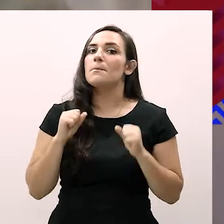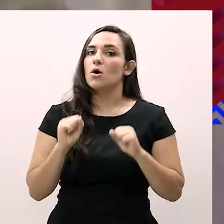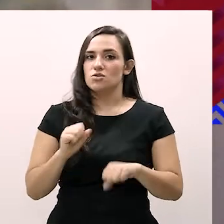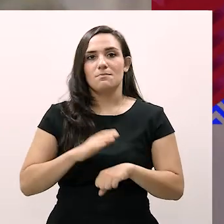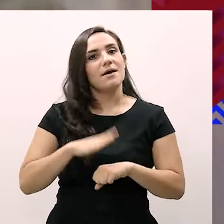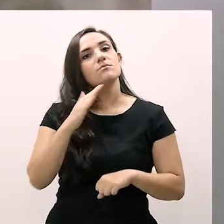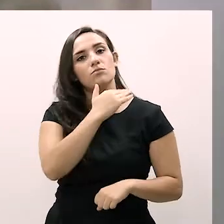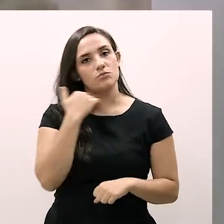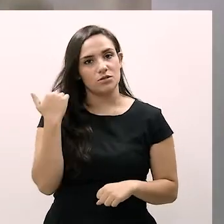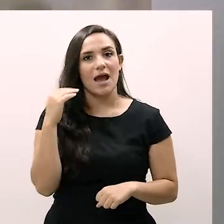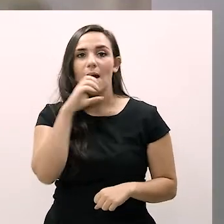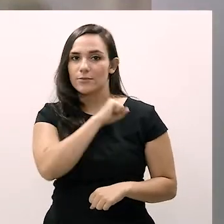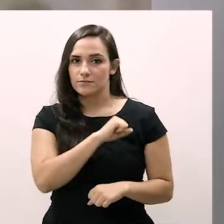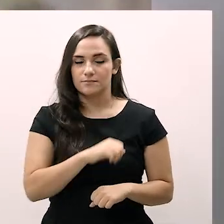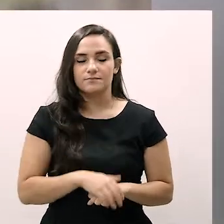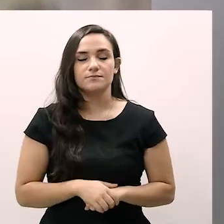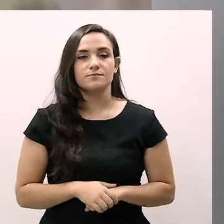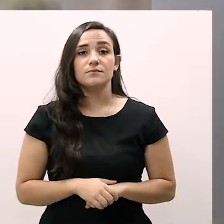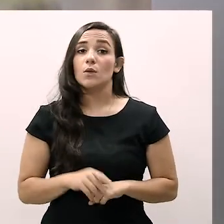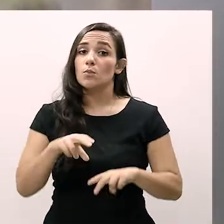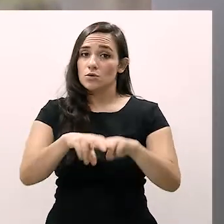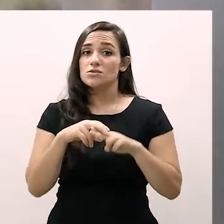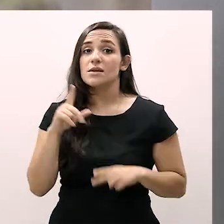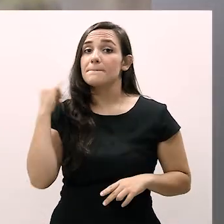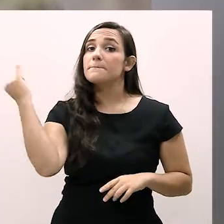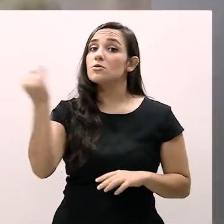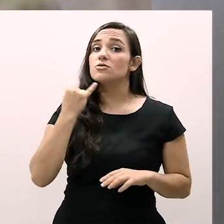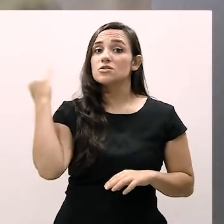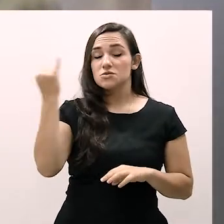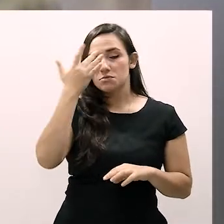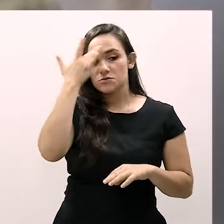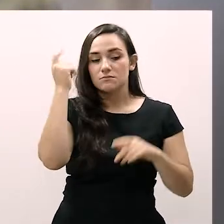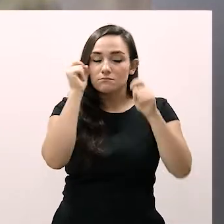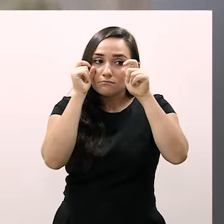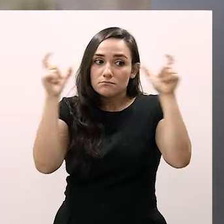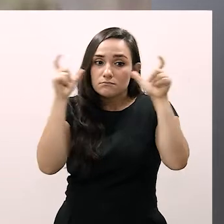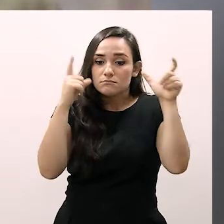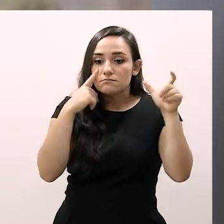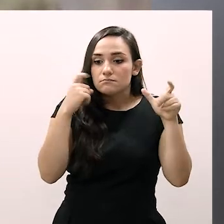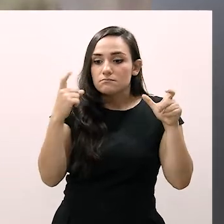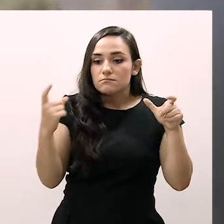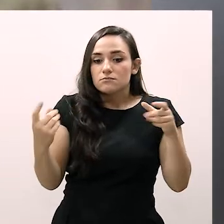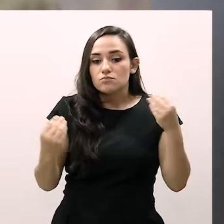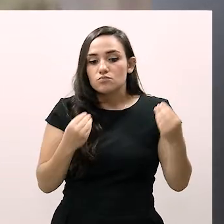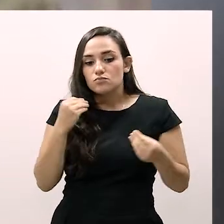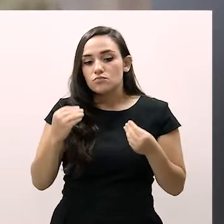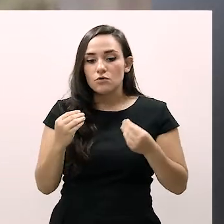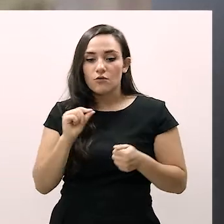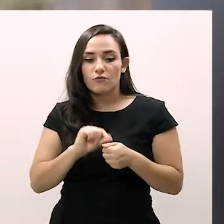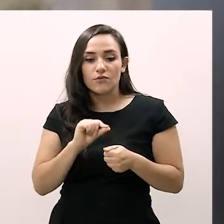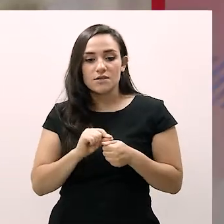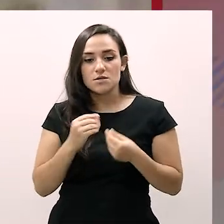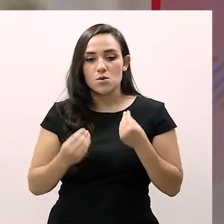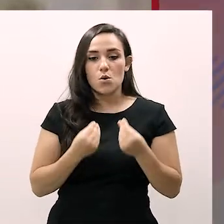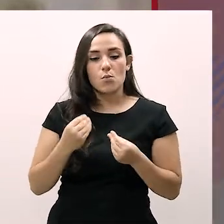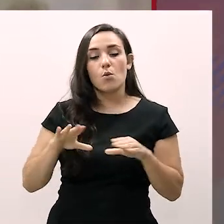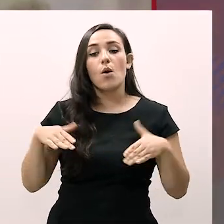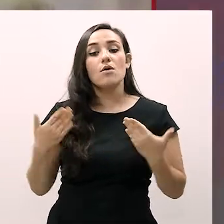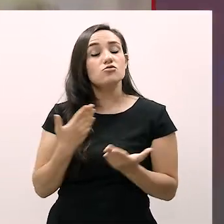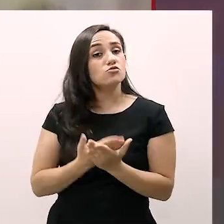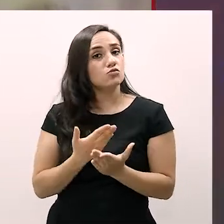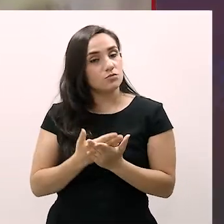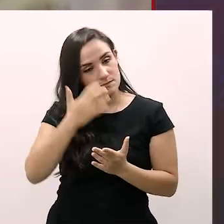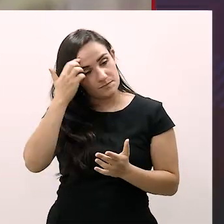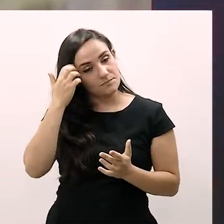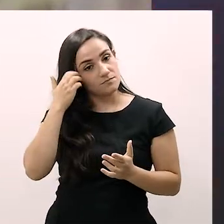que as pessoas elas se interessem, né, até mesmo por esse resultado aí, por esses estudos que o senhor comentou aqui com a